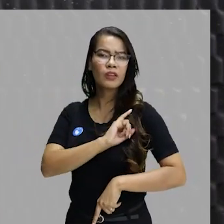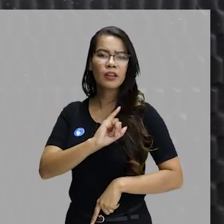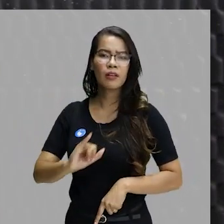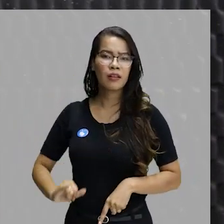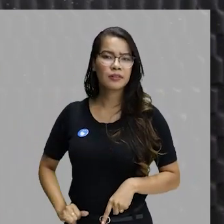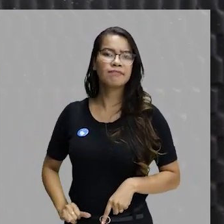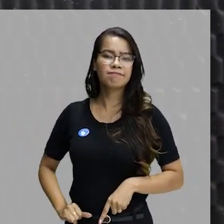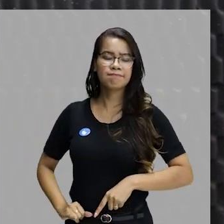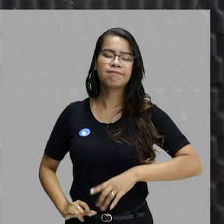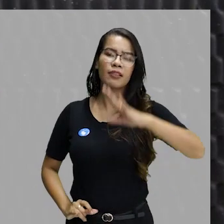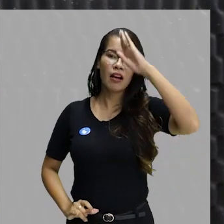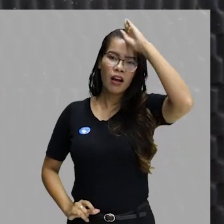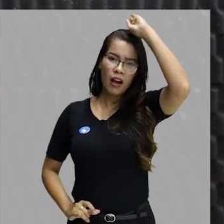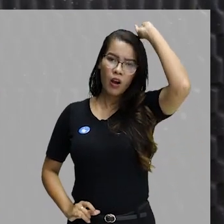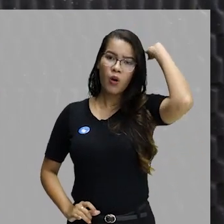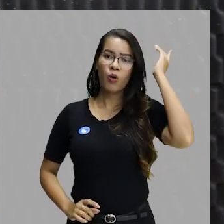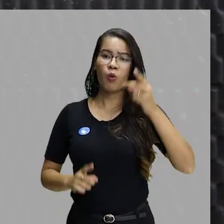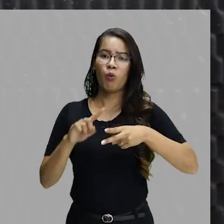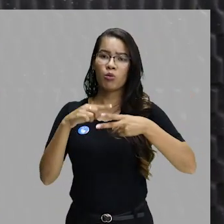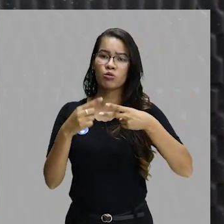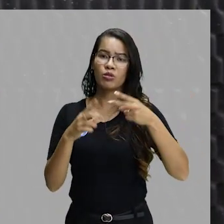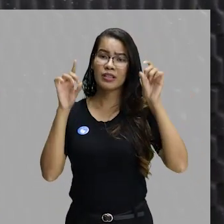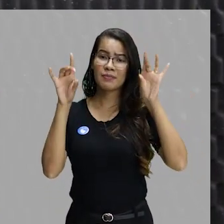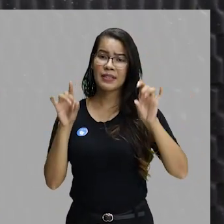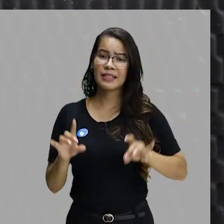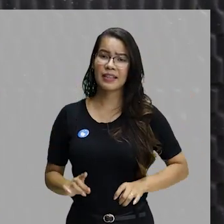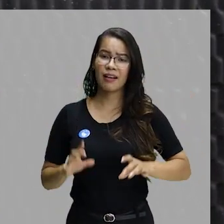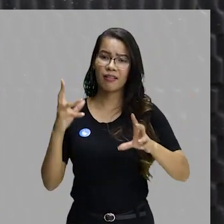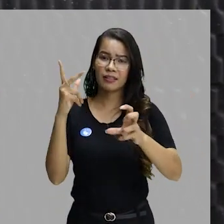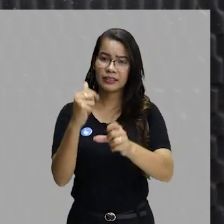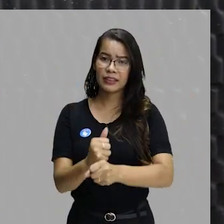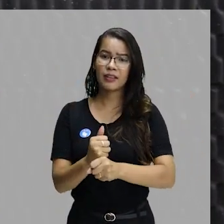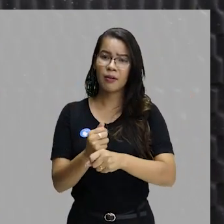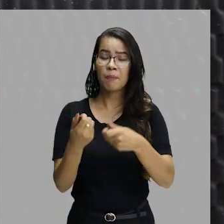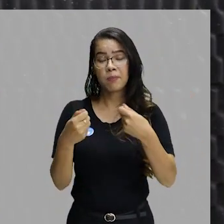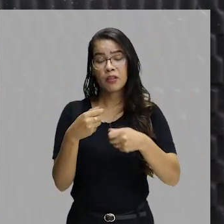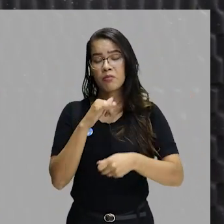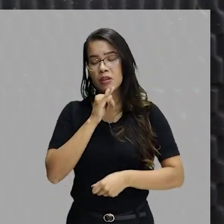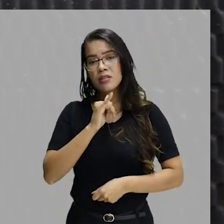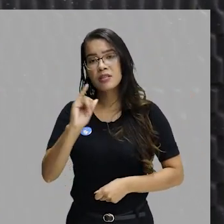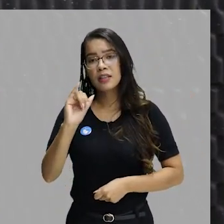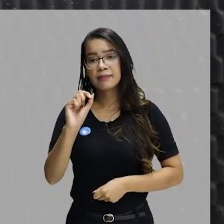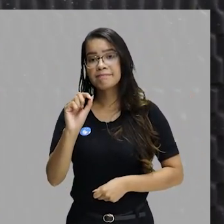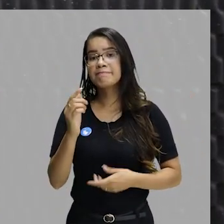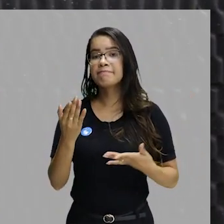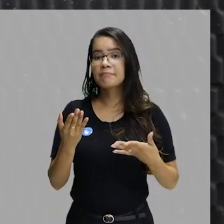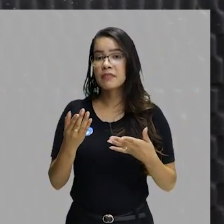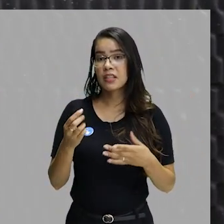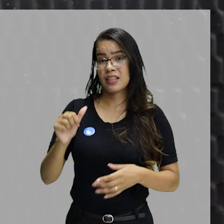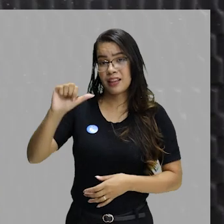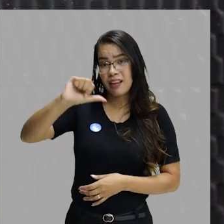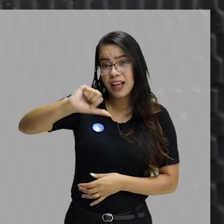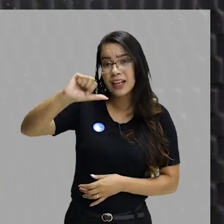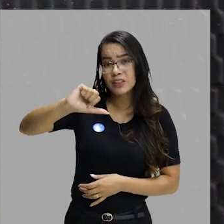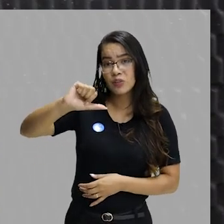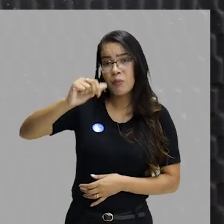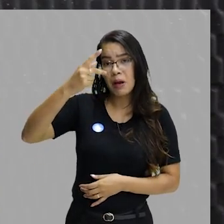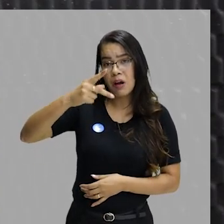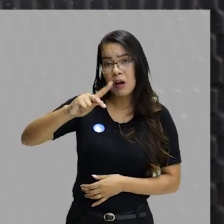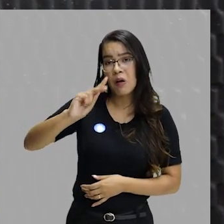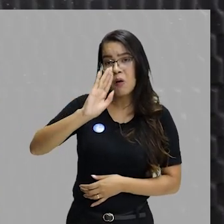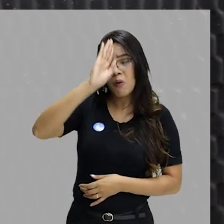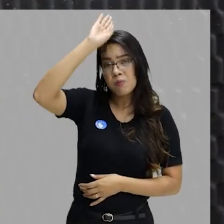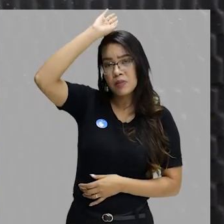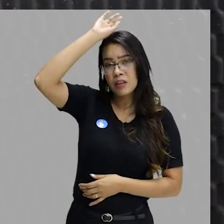imperialista romana, os dois principais resultados, poderíamos dizer que de uma forma bem negativa para Roma, um